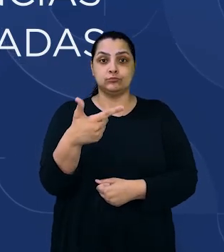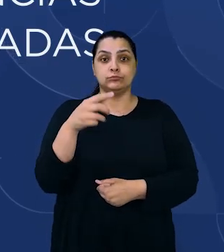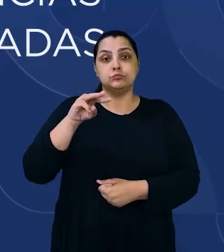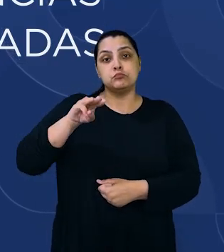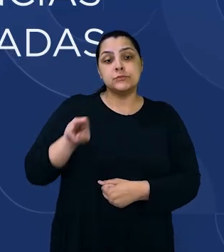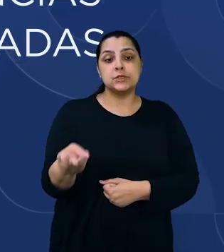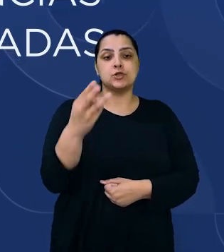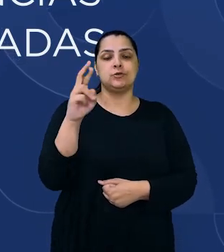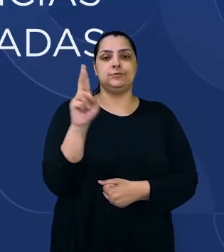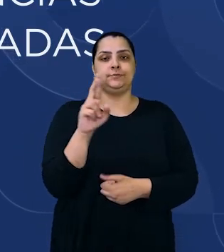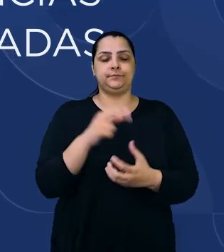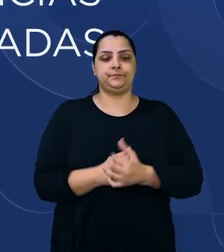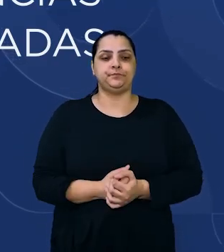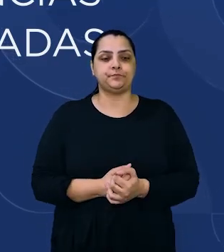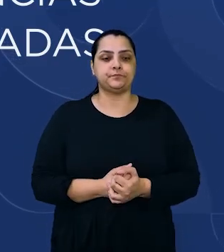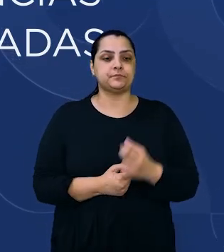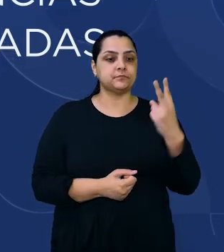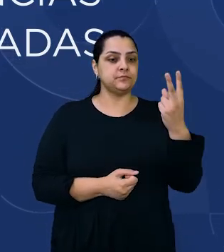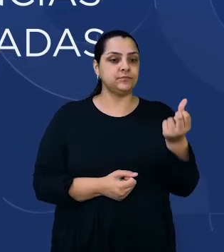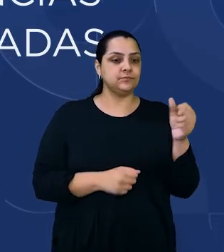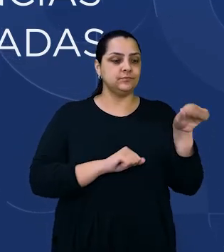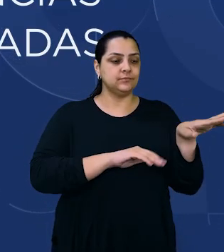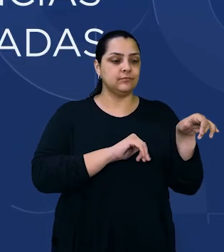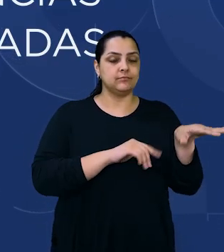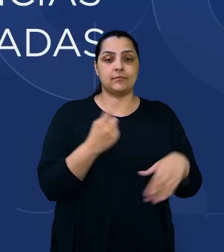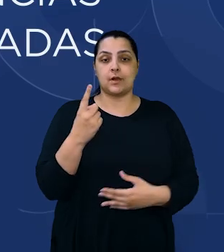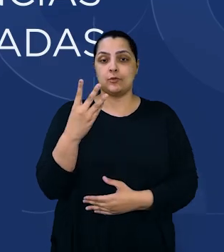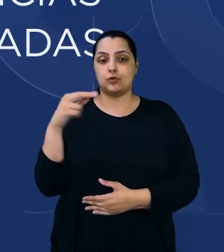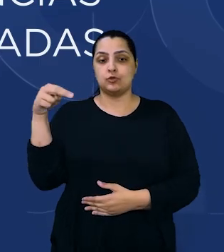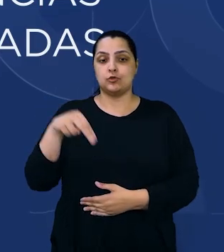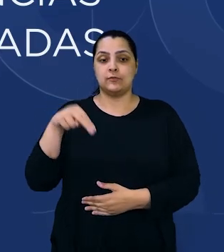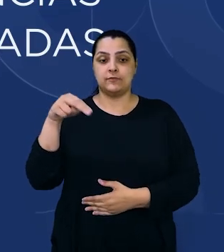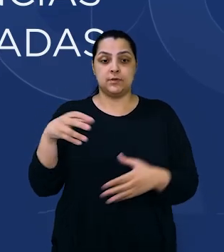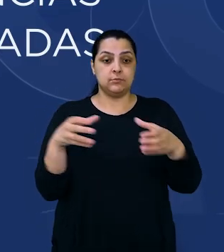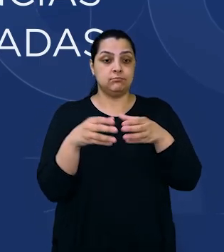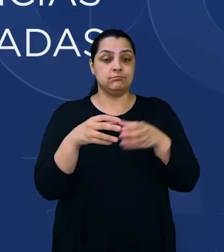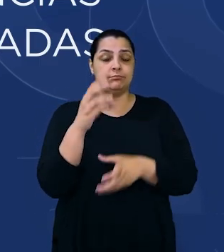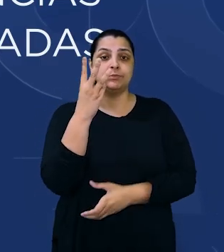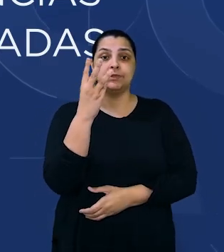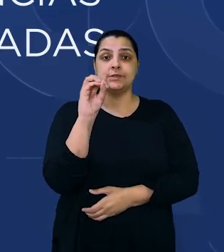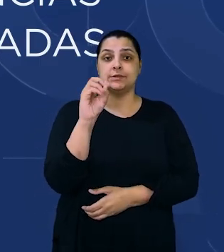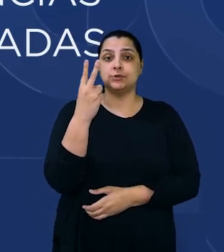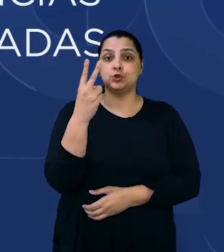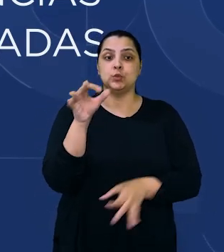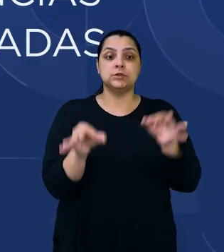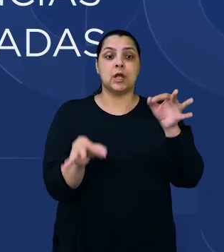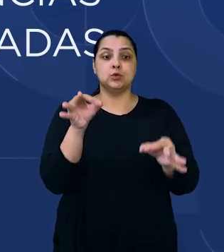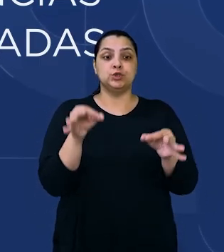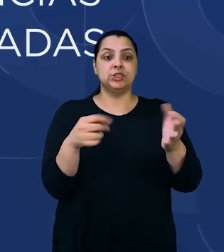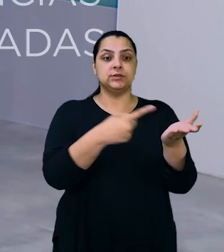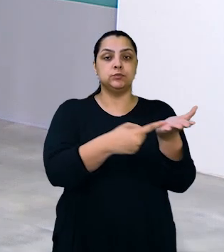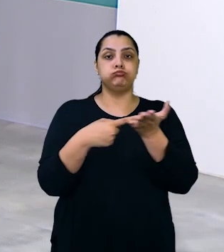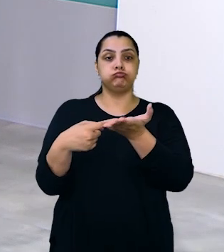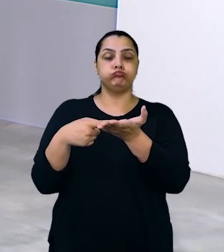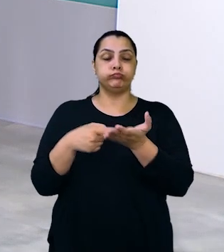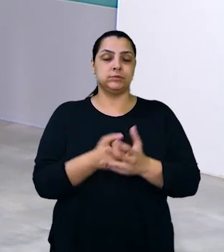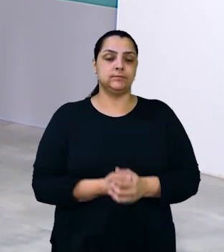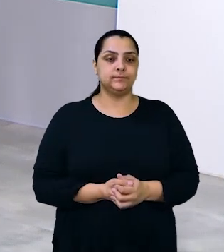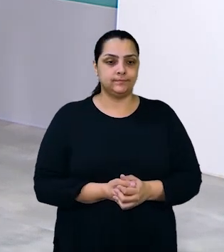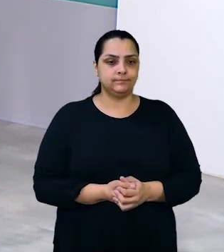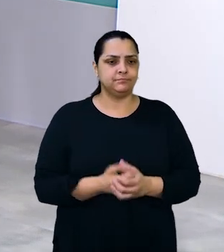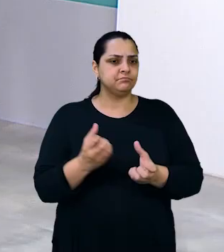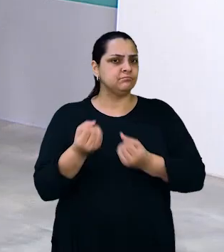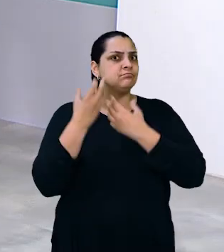de reais. De 26 de setembro a 14 de novembro, a equipe promoveu 302 audiências. Esses